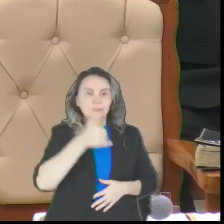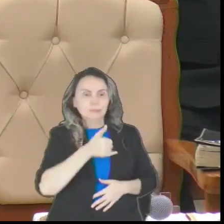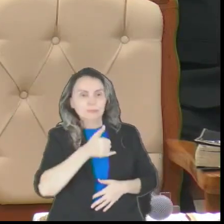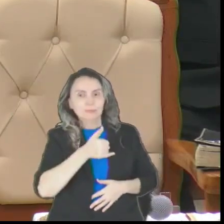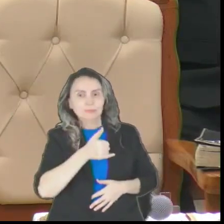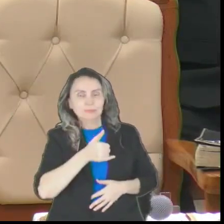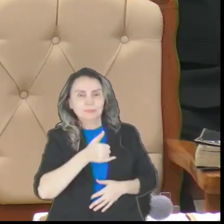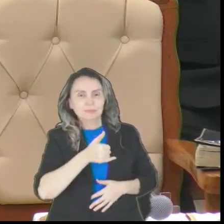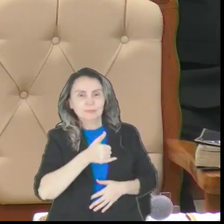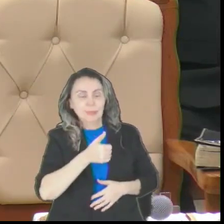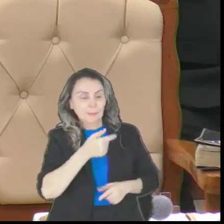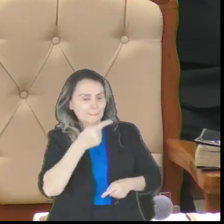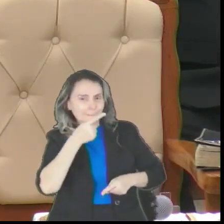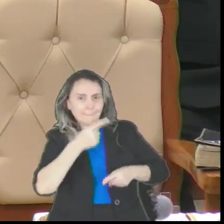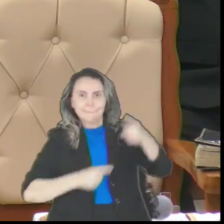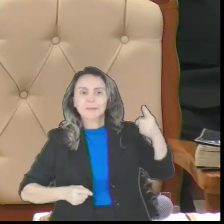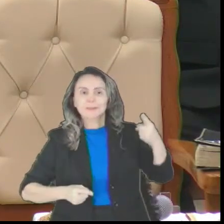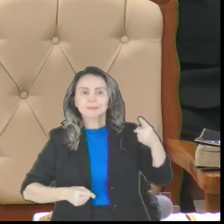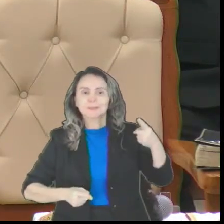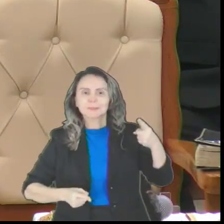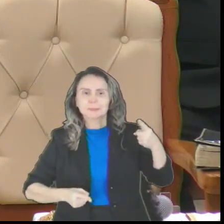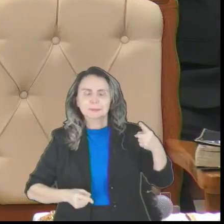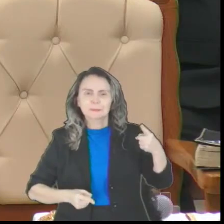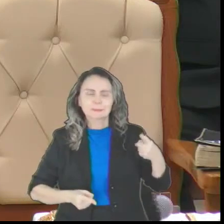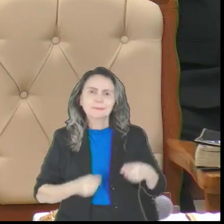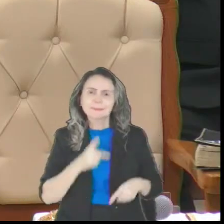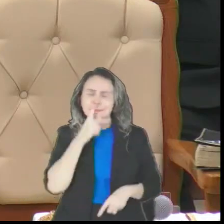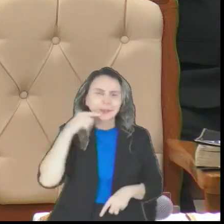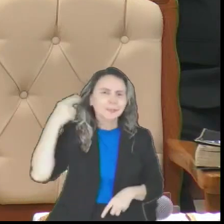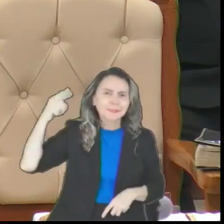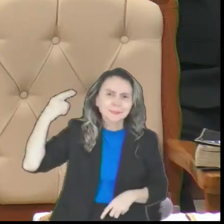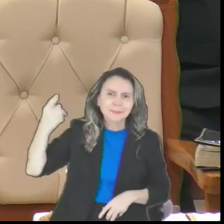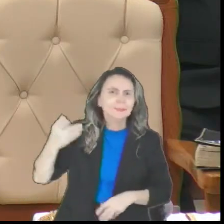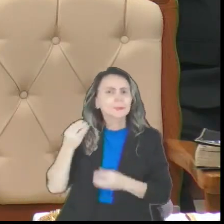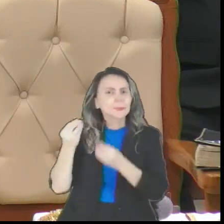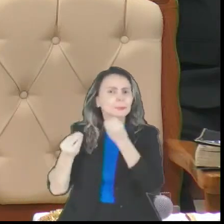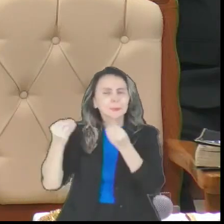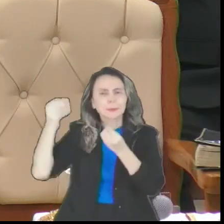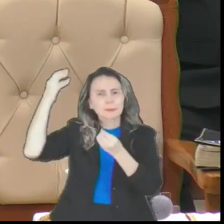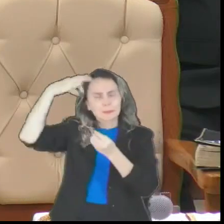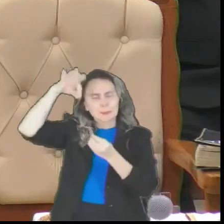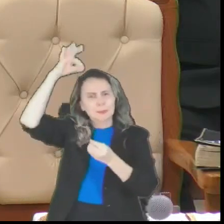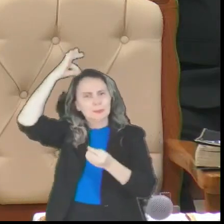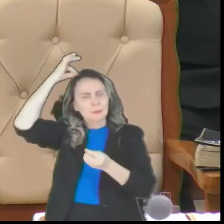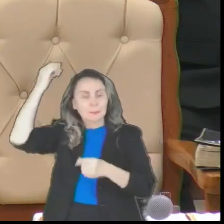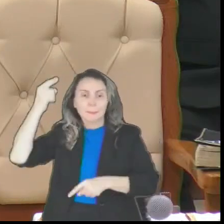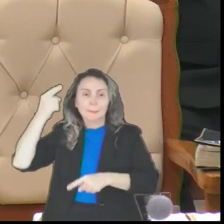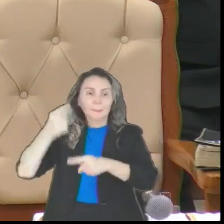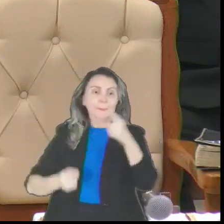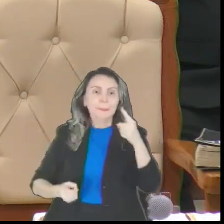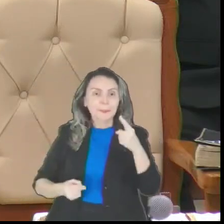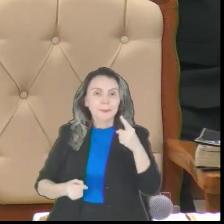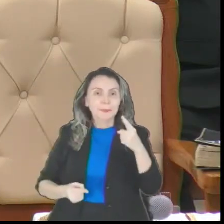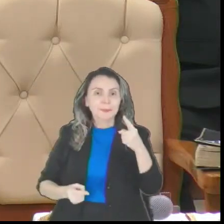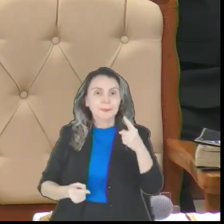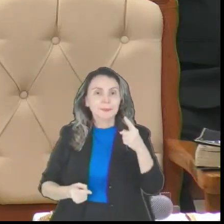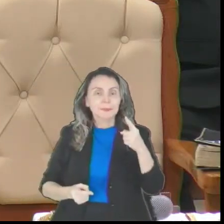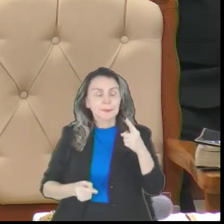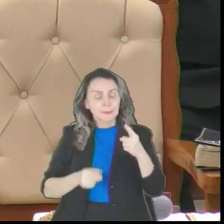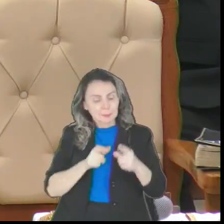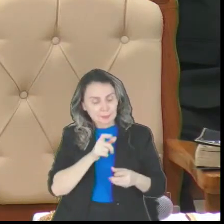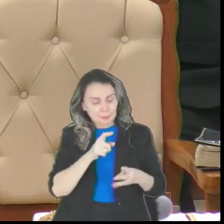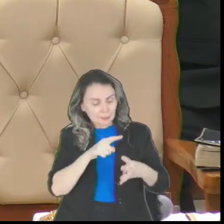não deixam eles ir. Parece loucura, como é que o Espírito impede alguém ir para a